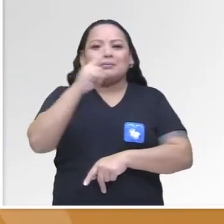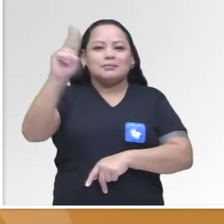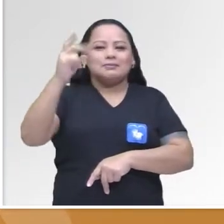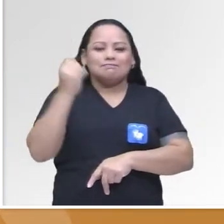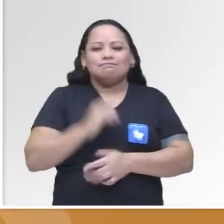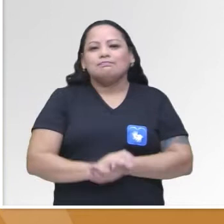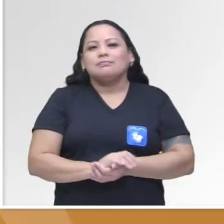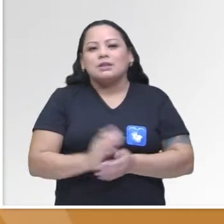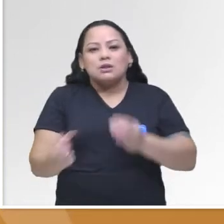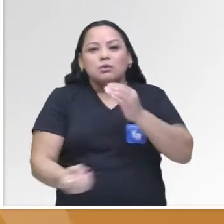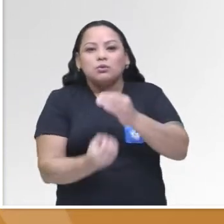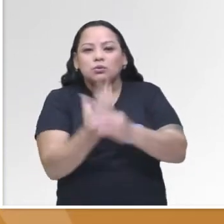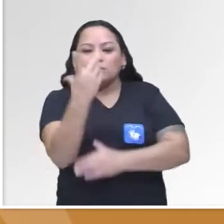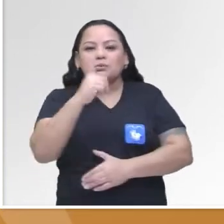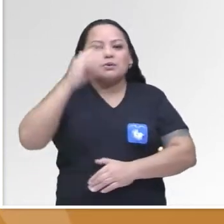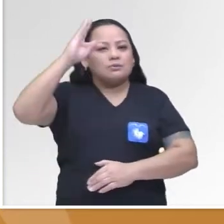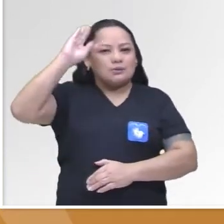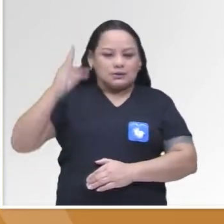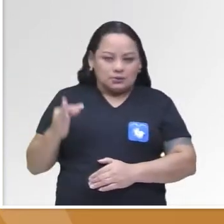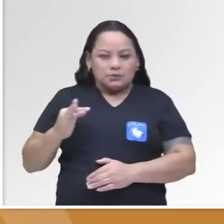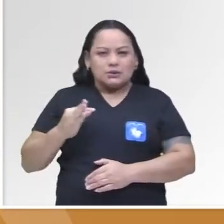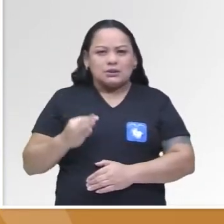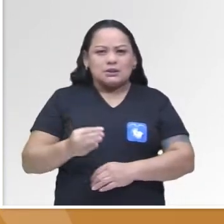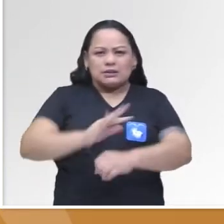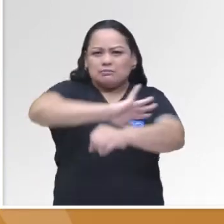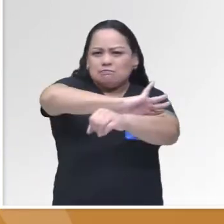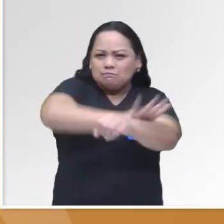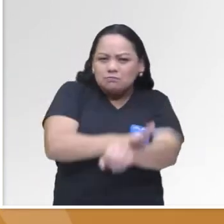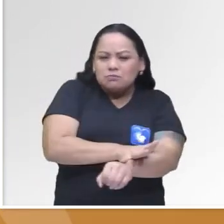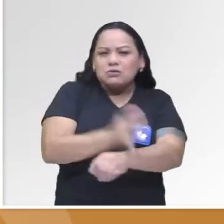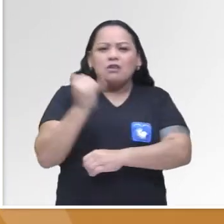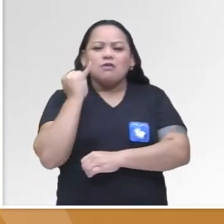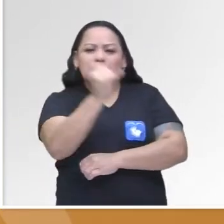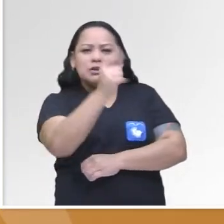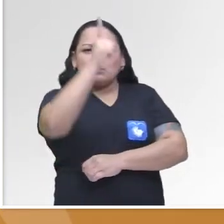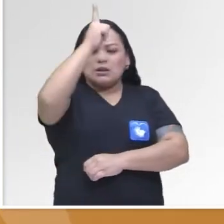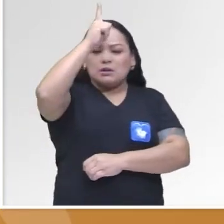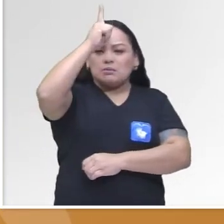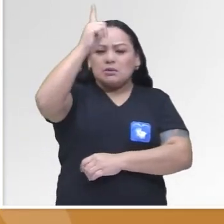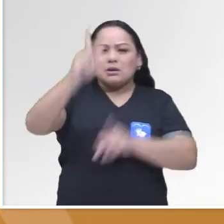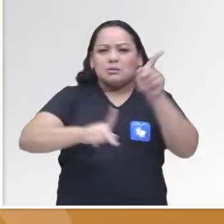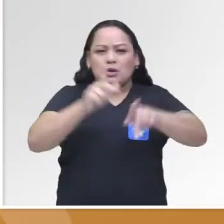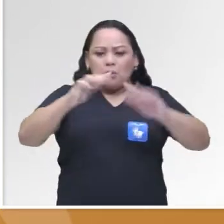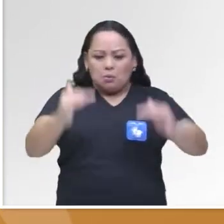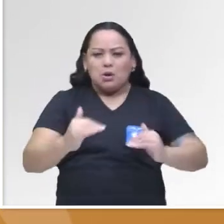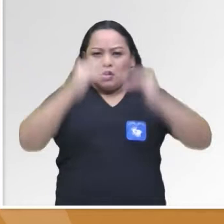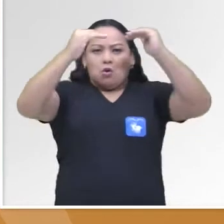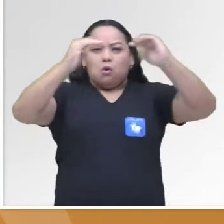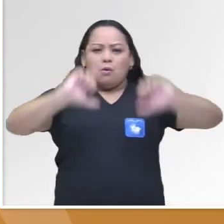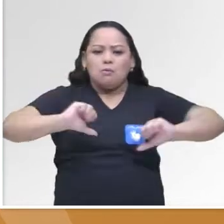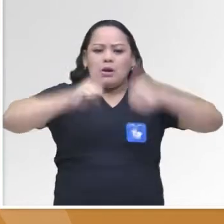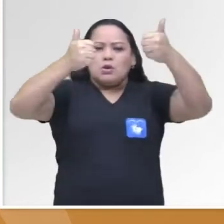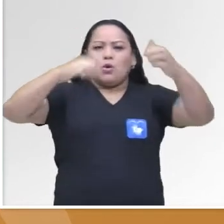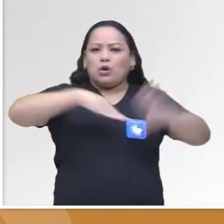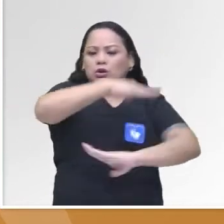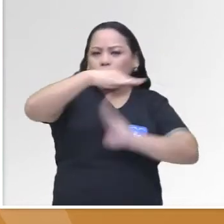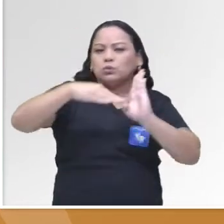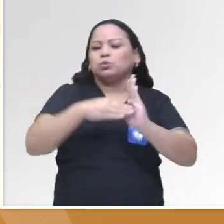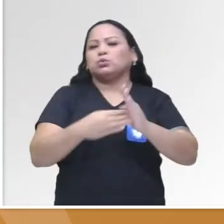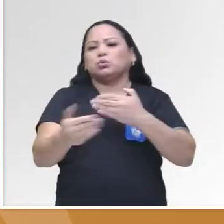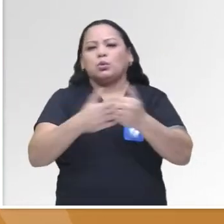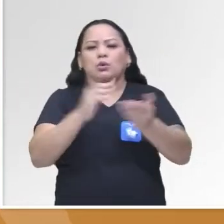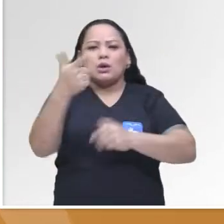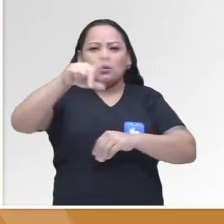vê o nascimento daquela teoria racista, dizendo que os alemães arianos eram superiores em tudo, melhor que qualquer